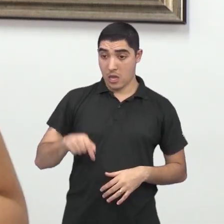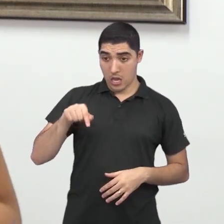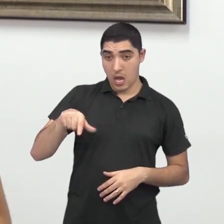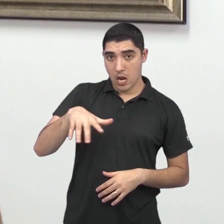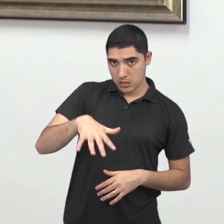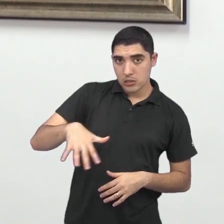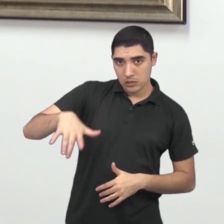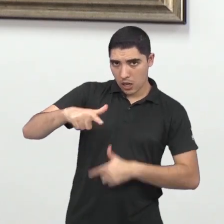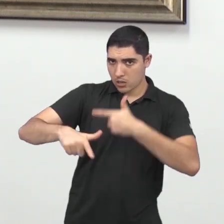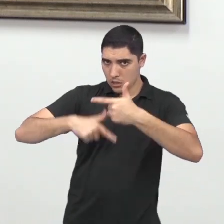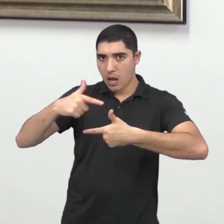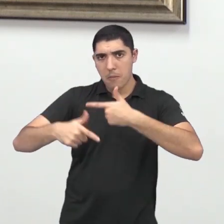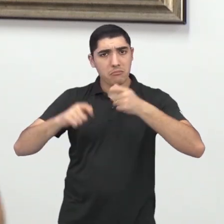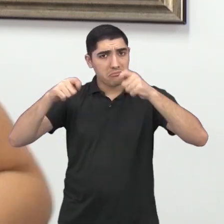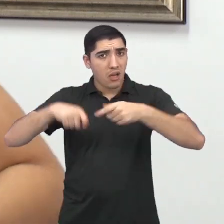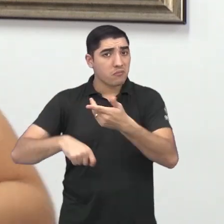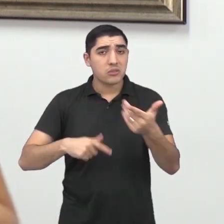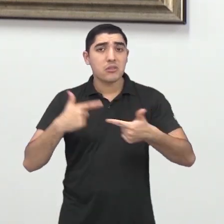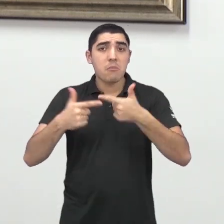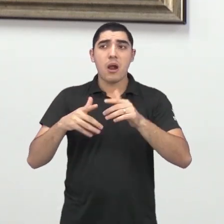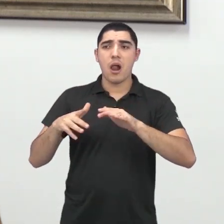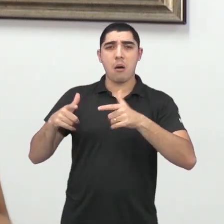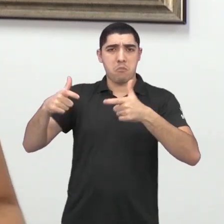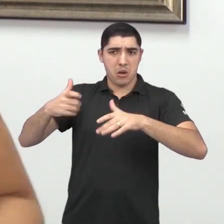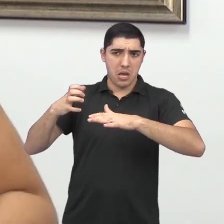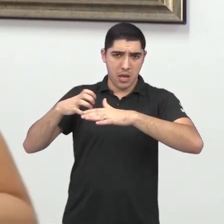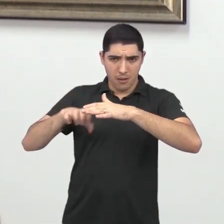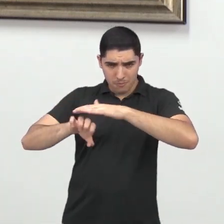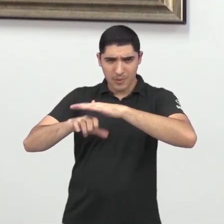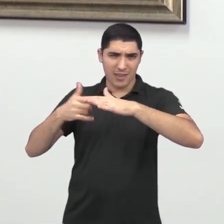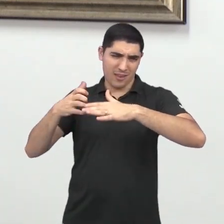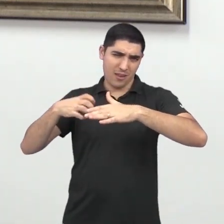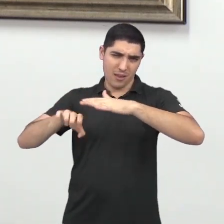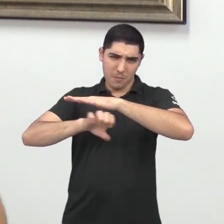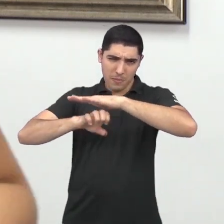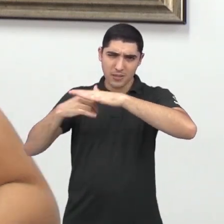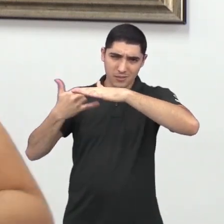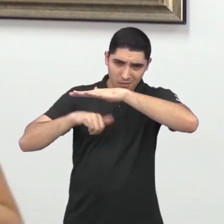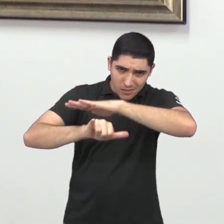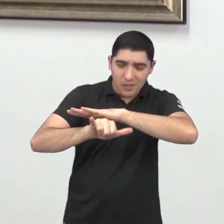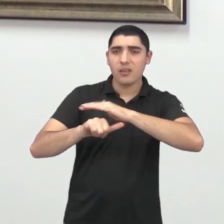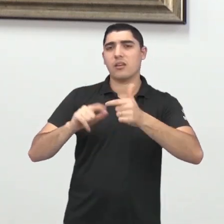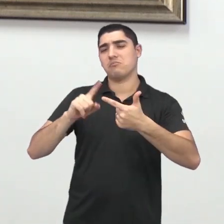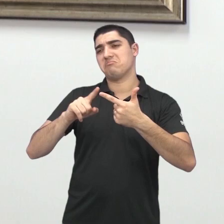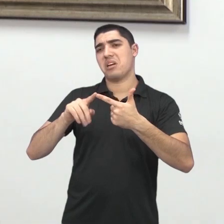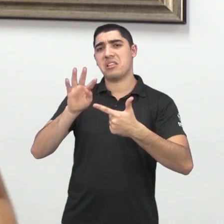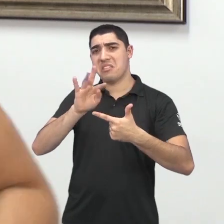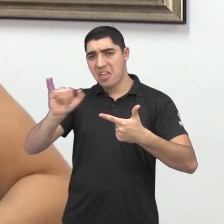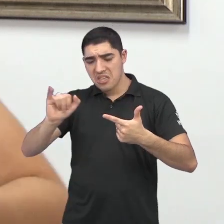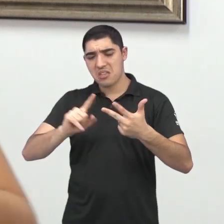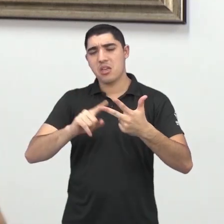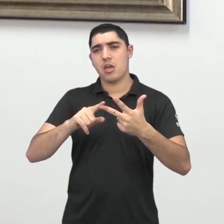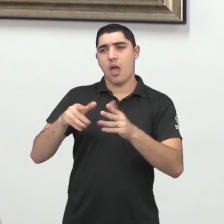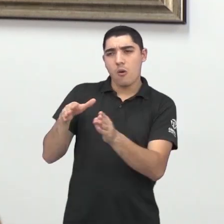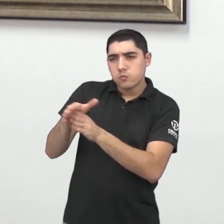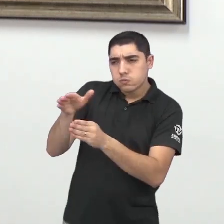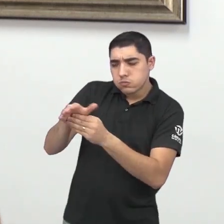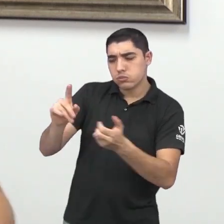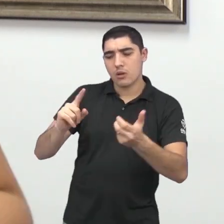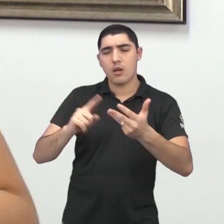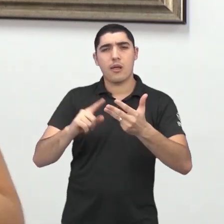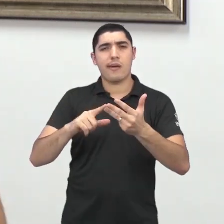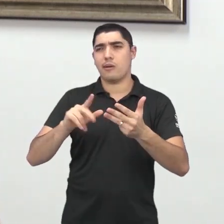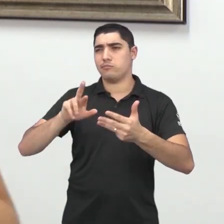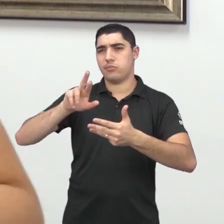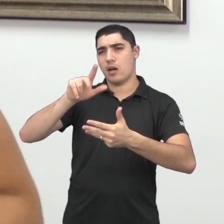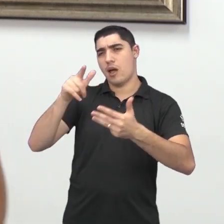gente, que dá para você trabalhar em startups, em empresas de TI, em consultorias, agências de